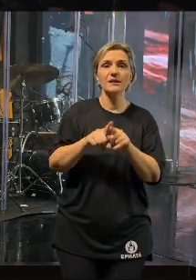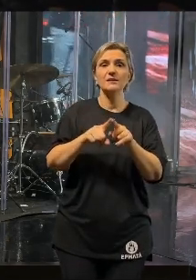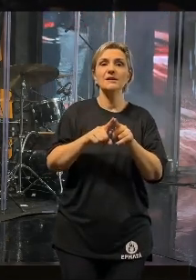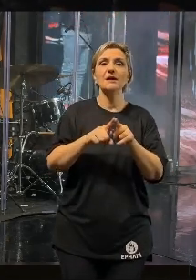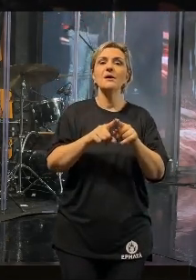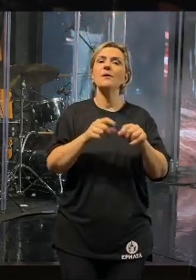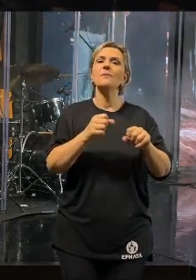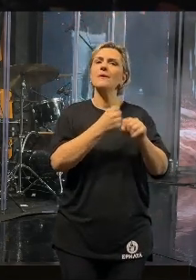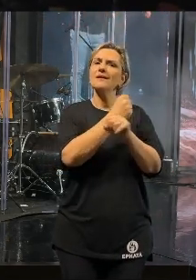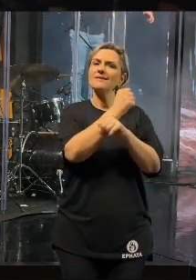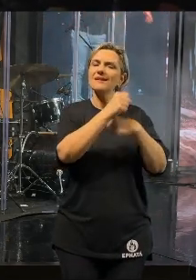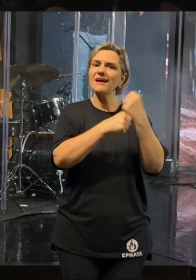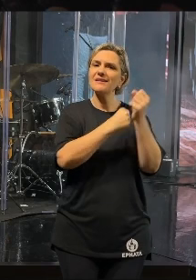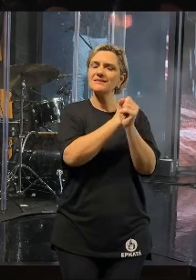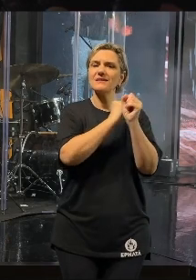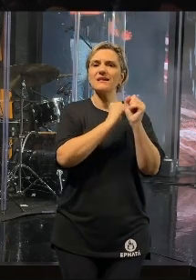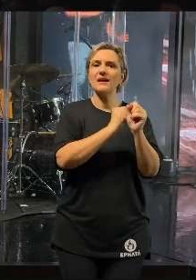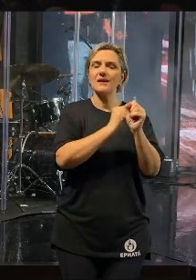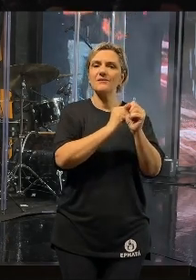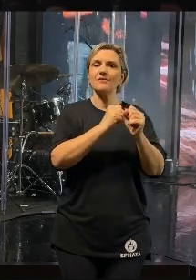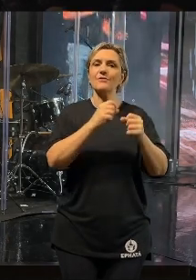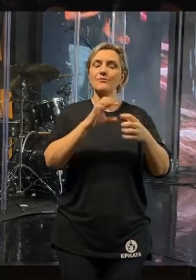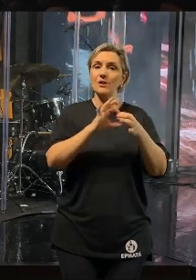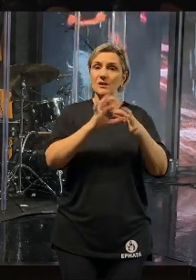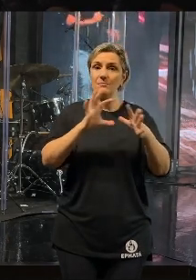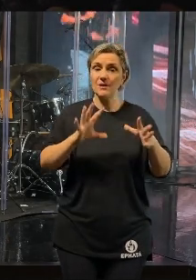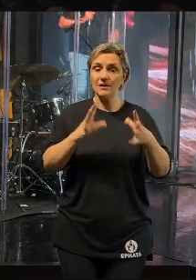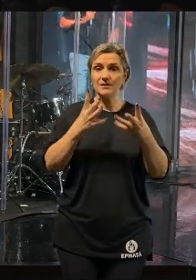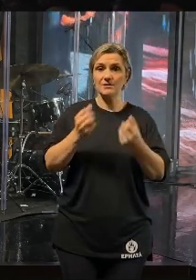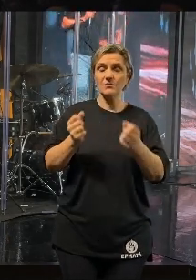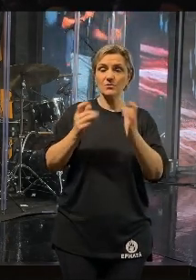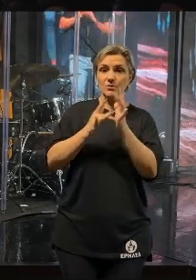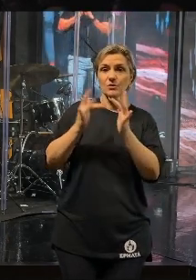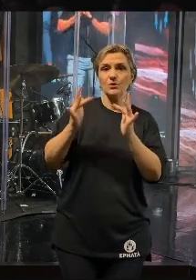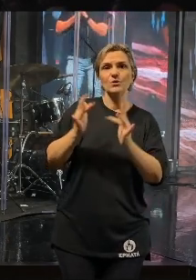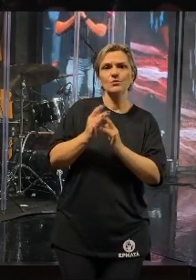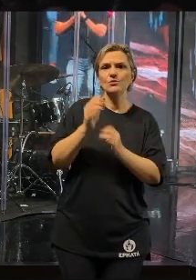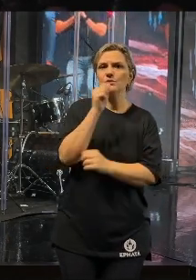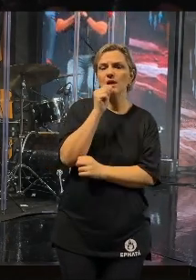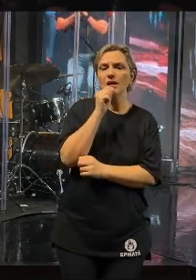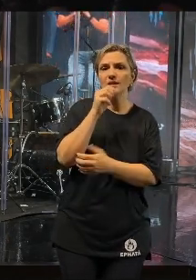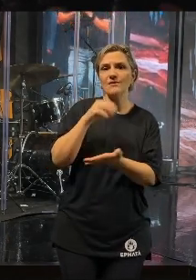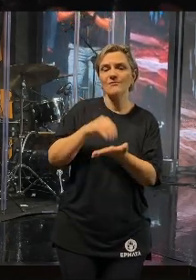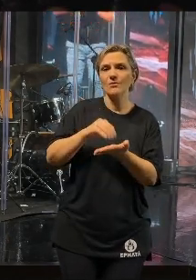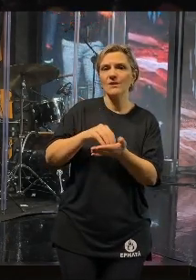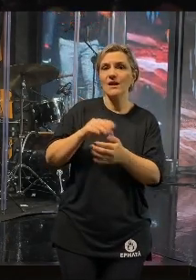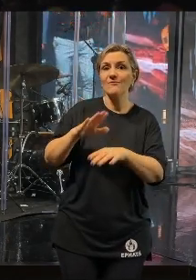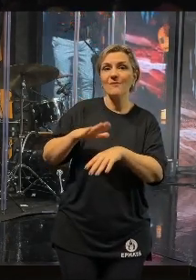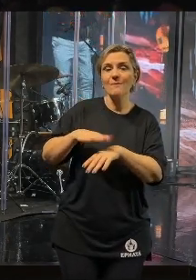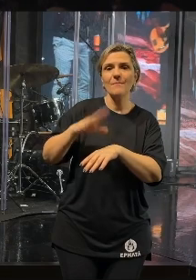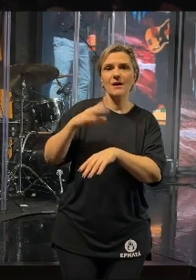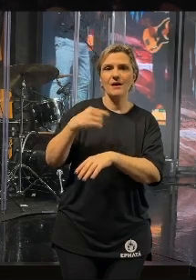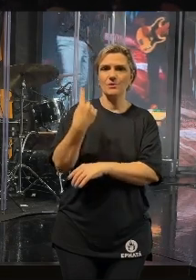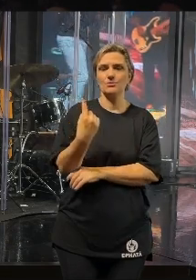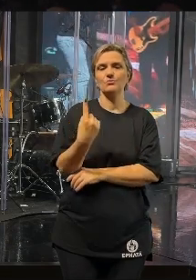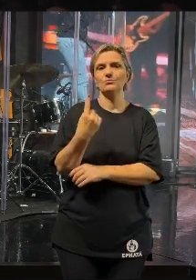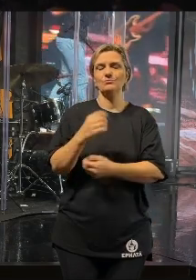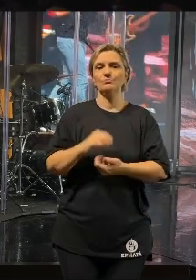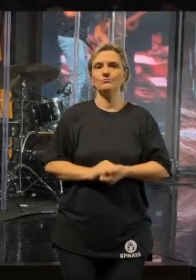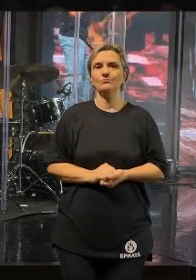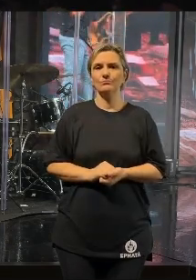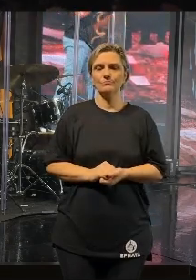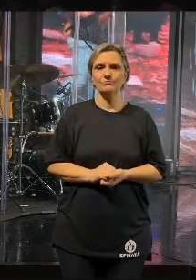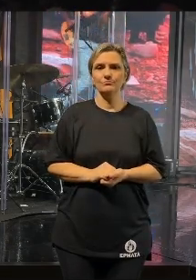meio da mensagem do apóstolo Paulo foi liberta e se converteu, ainda faltava mais um. Pegou.